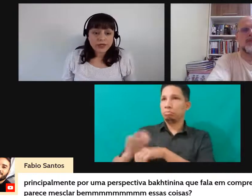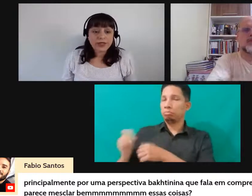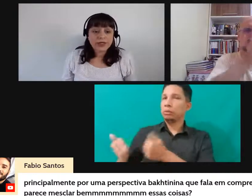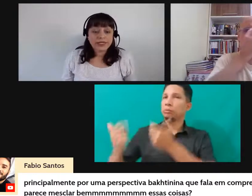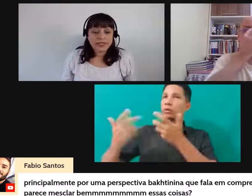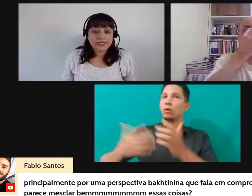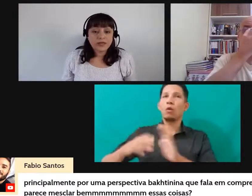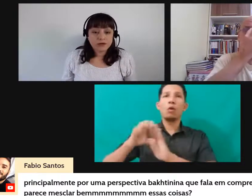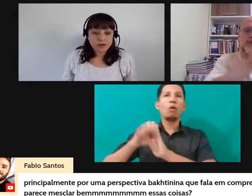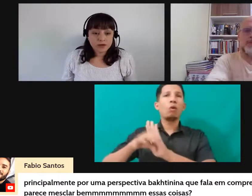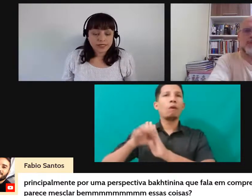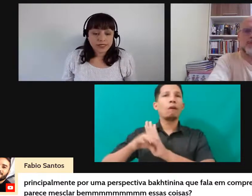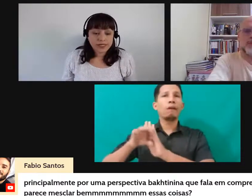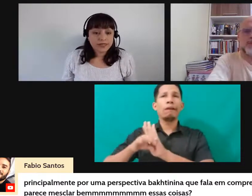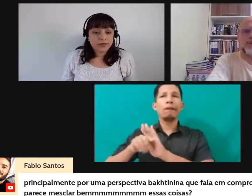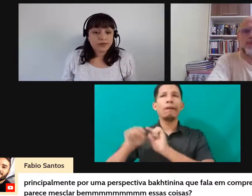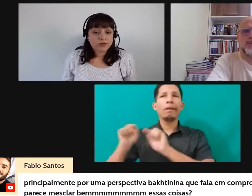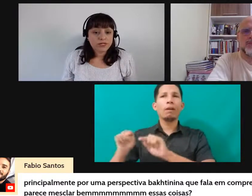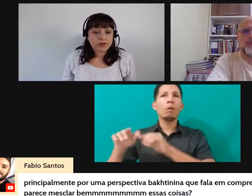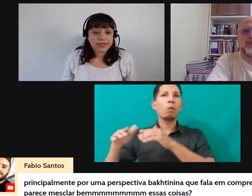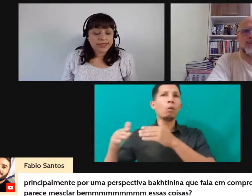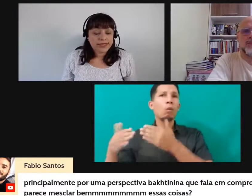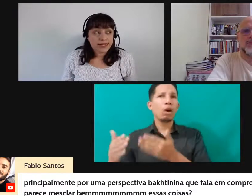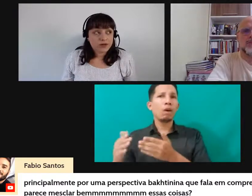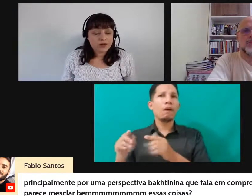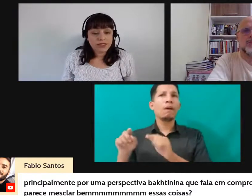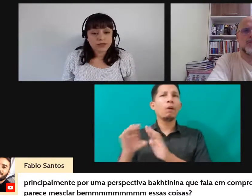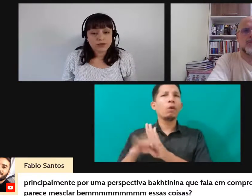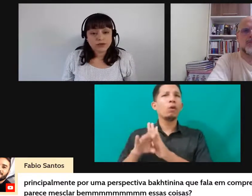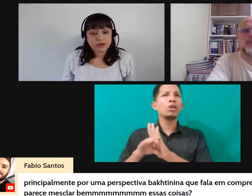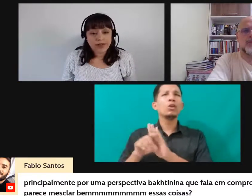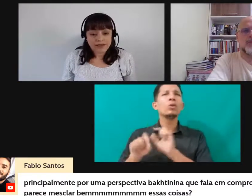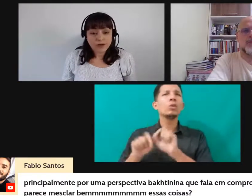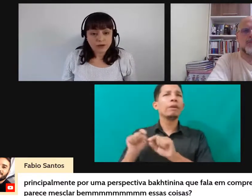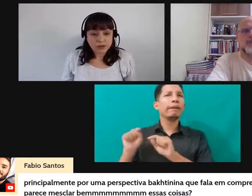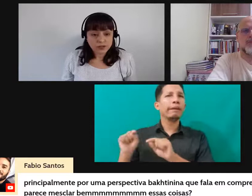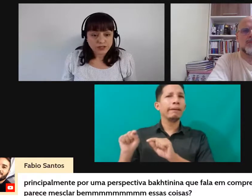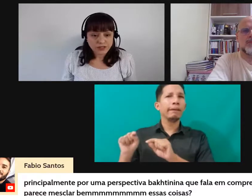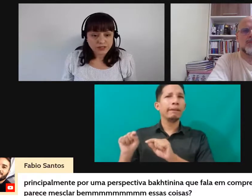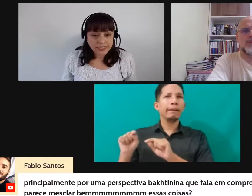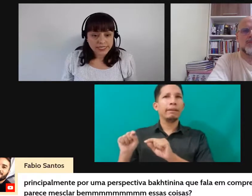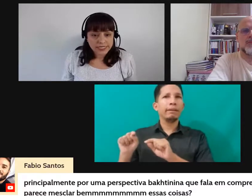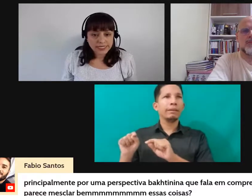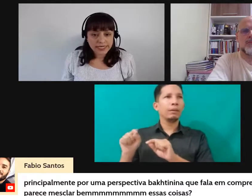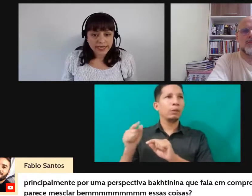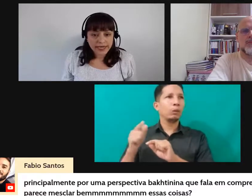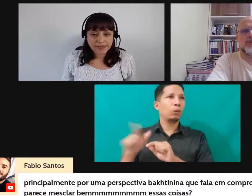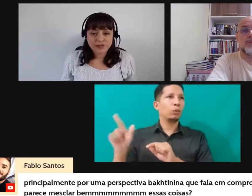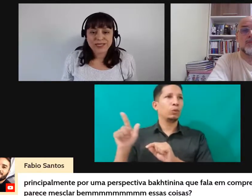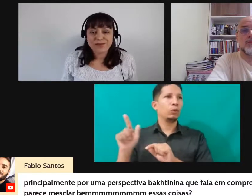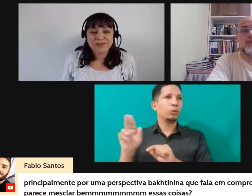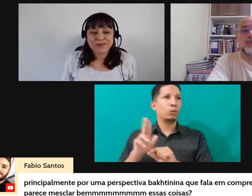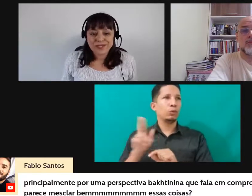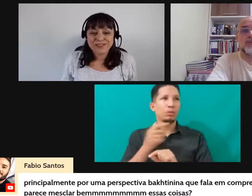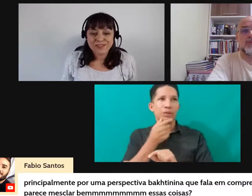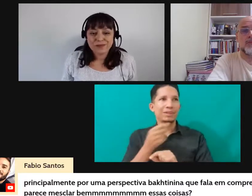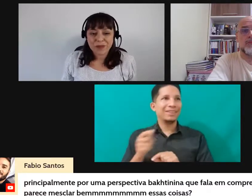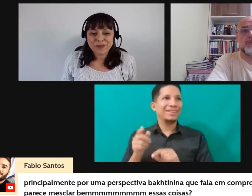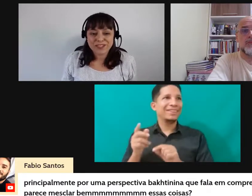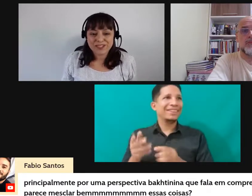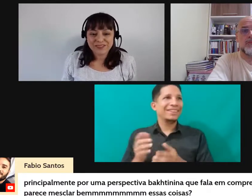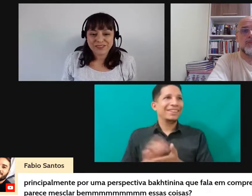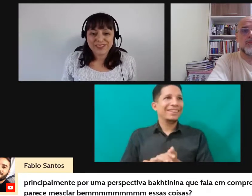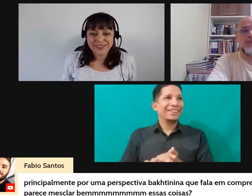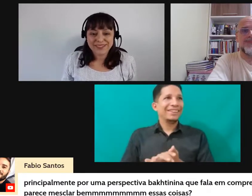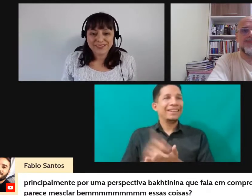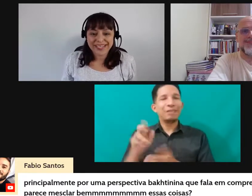conceito desse autor, que o conceito dele era o conceito do deaf hood, que é justamente um pouquinho disso, Paulo,